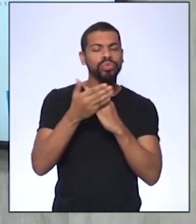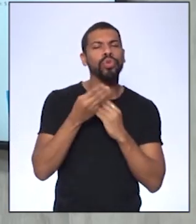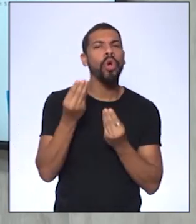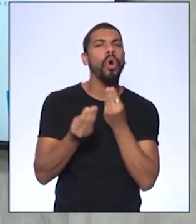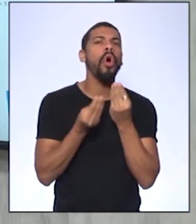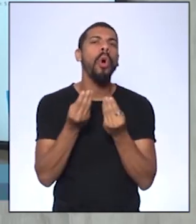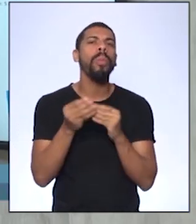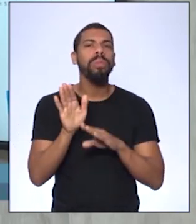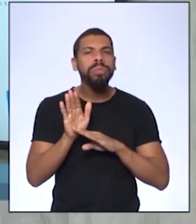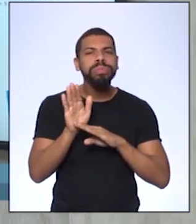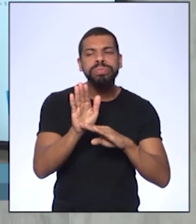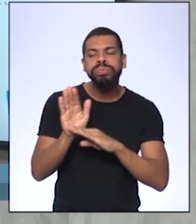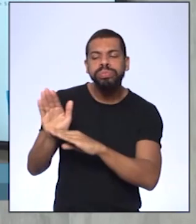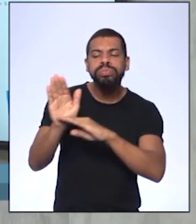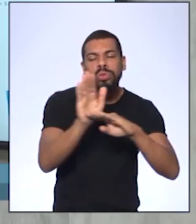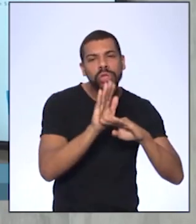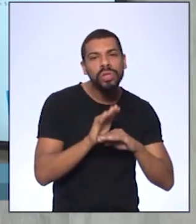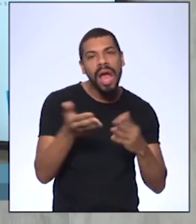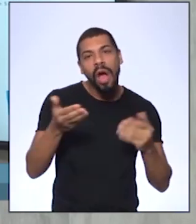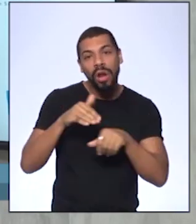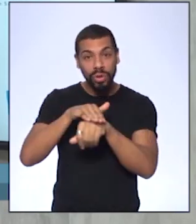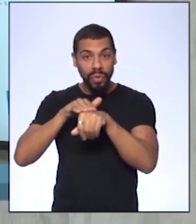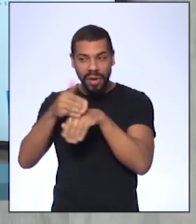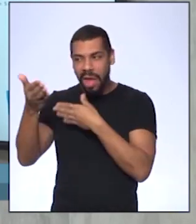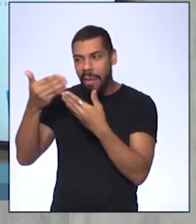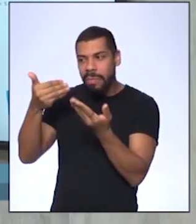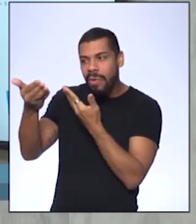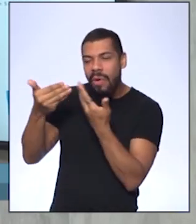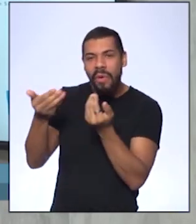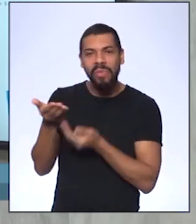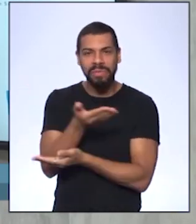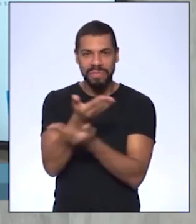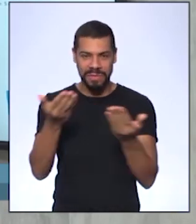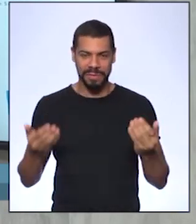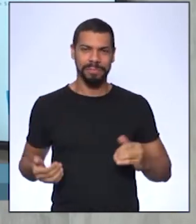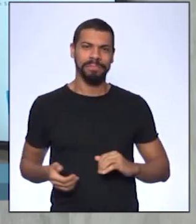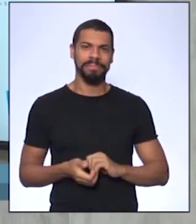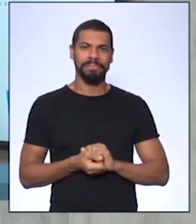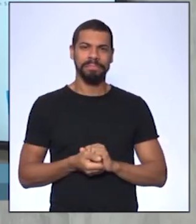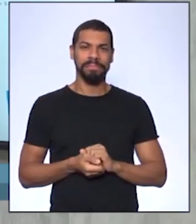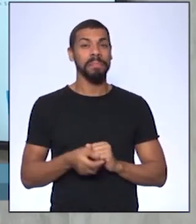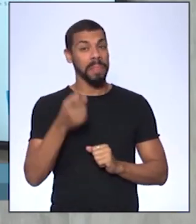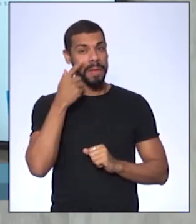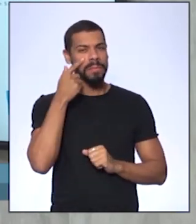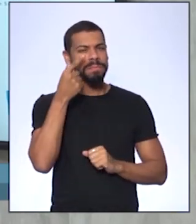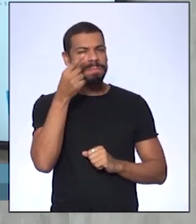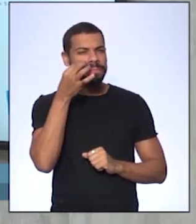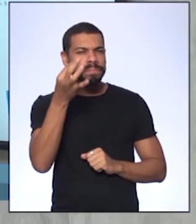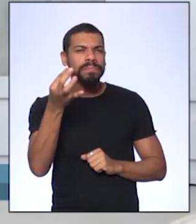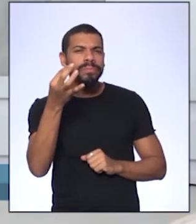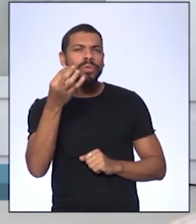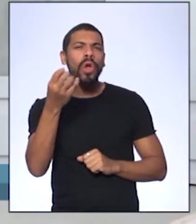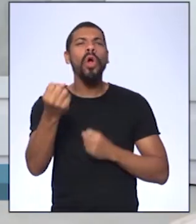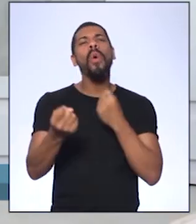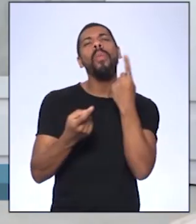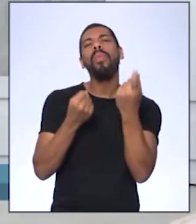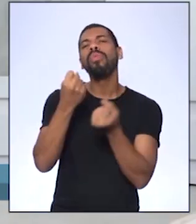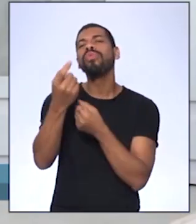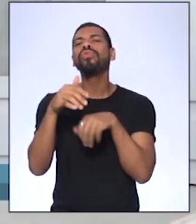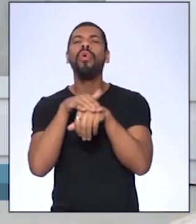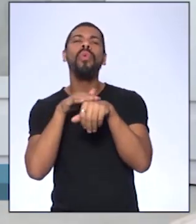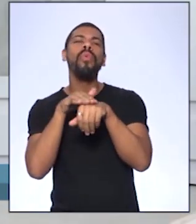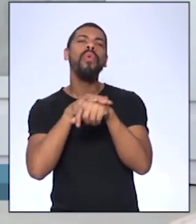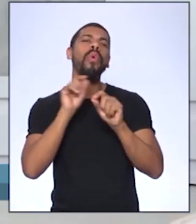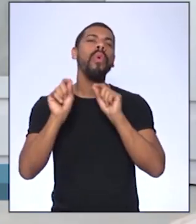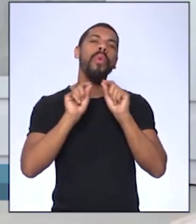melhor tudo isso que vem. Então eu queria conversar com você a respeito disso. Bom, gente, olha para mim, vamos conversar sobre algumas coisas relacionadas